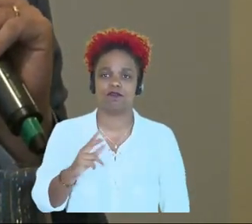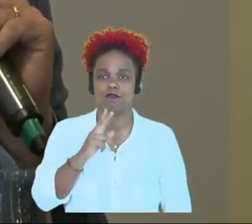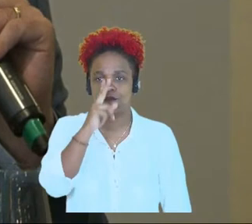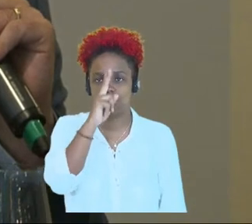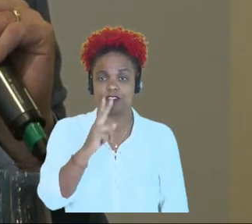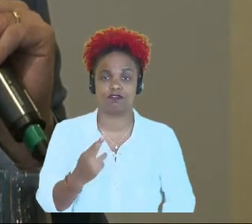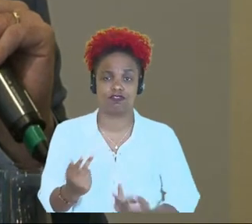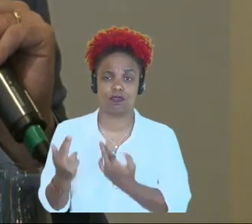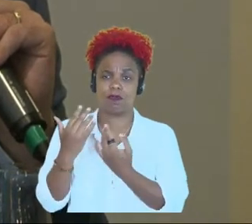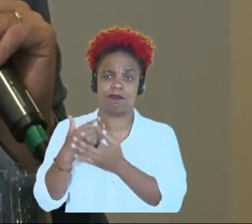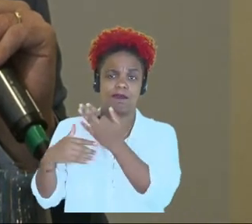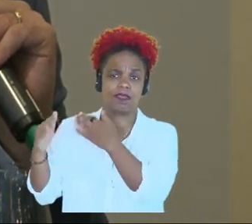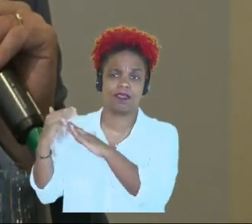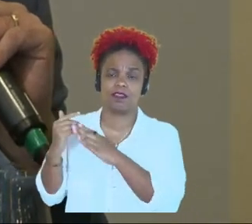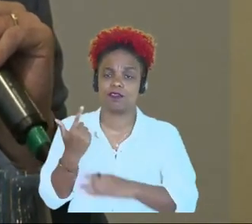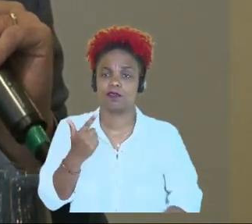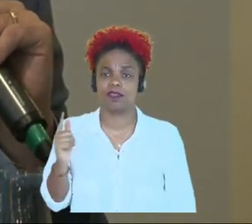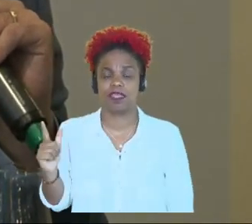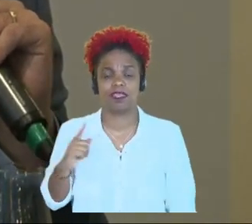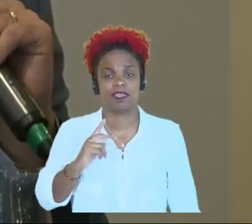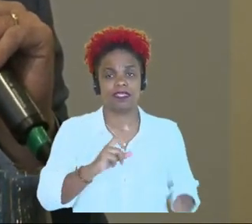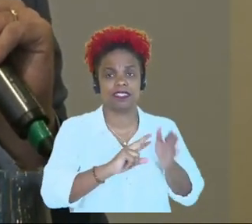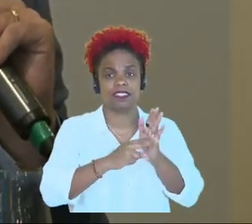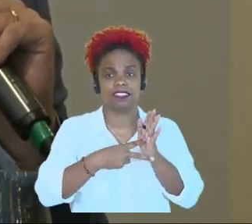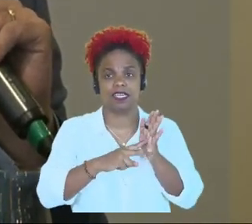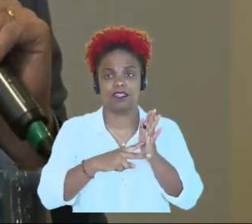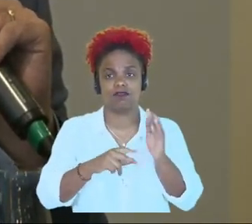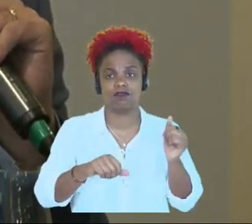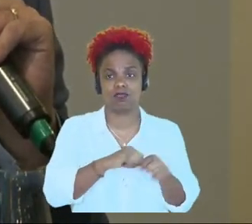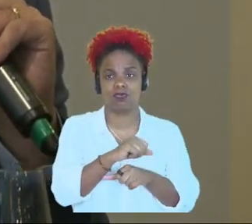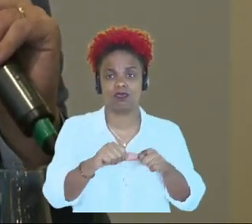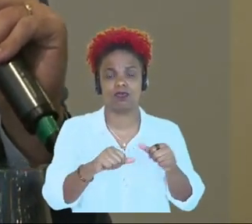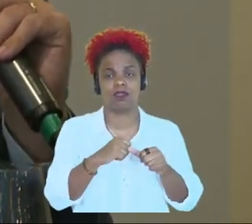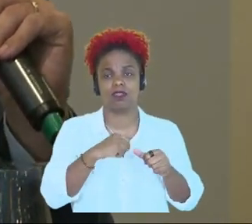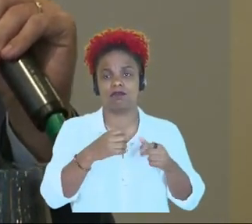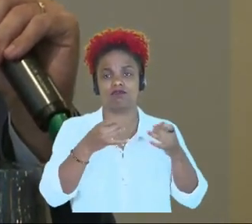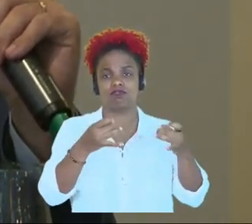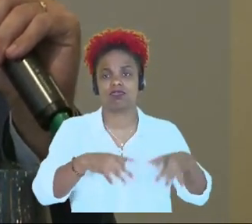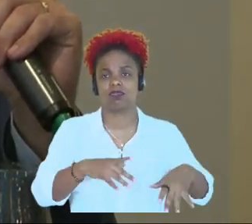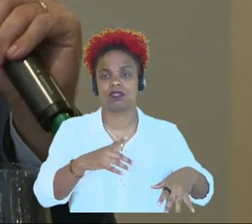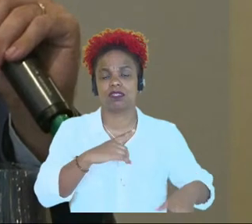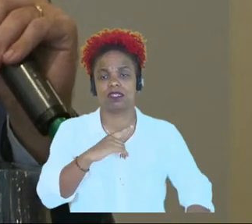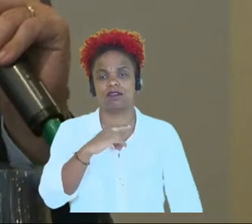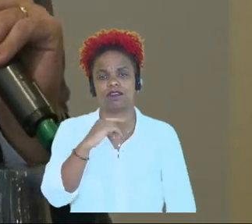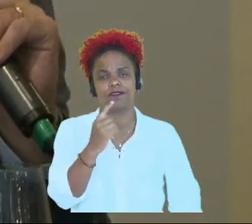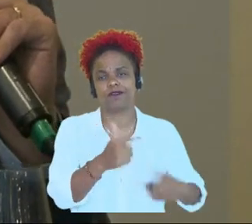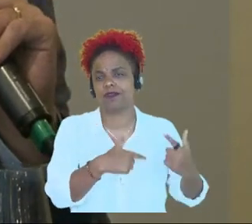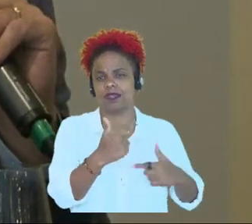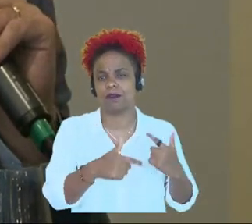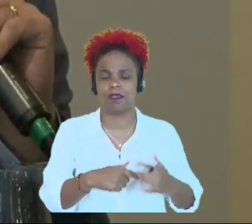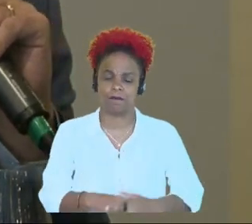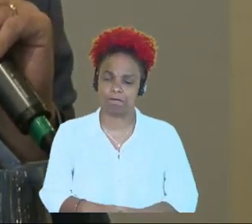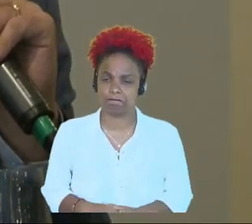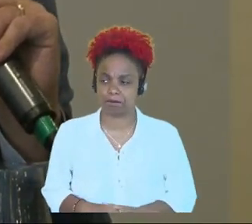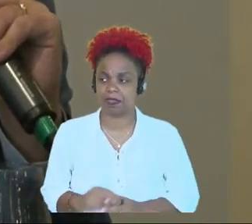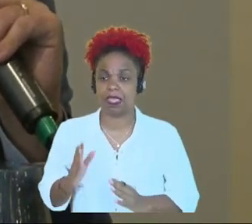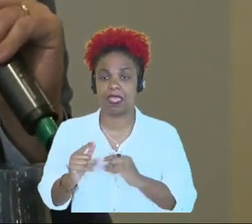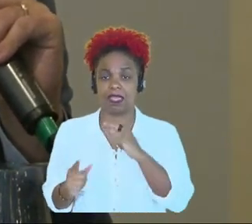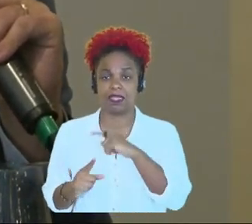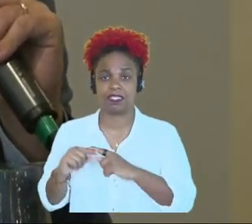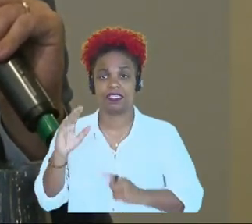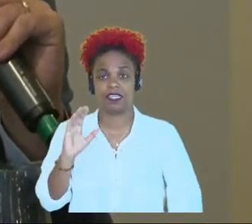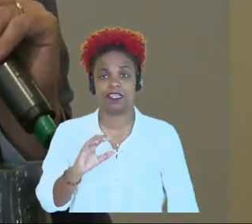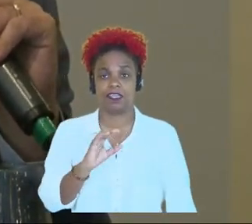que você tinha. Os sindicatos foram substituídos por uma precarização tremenda do trabalho. E a Igreja